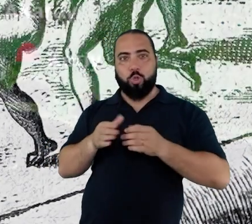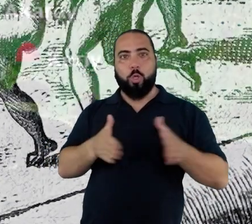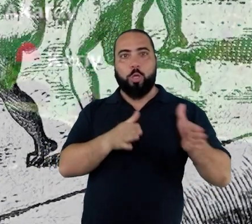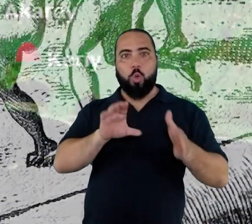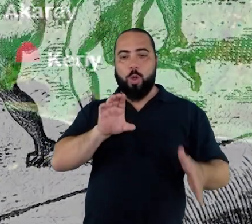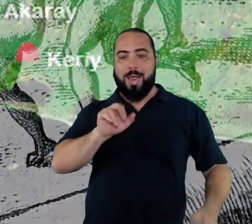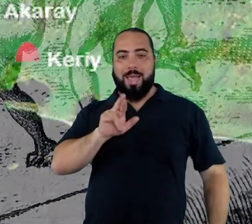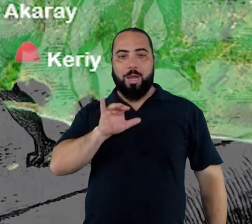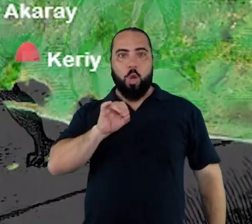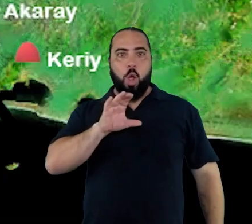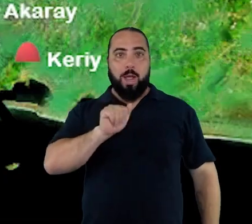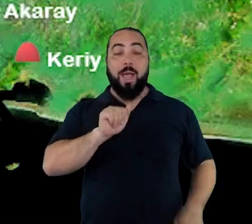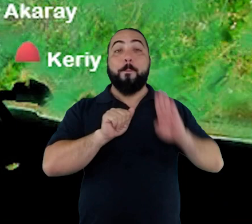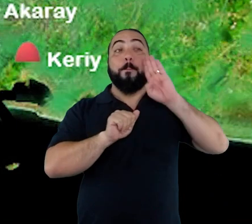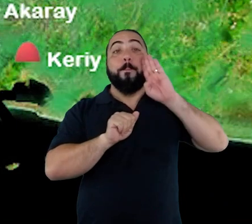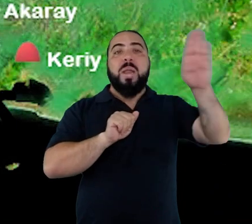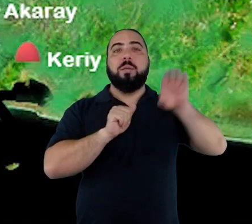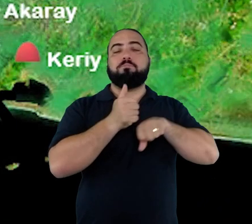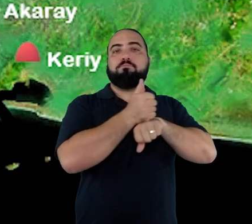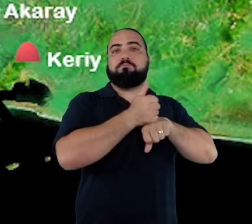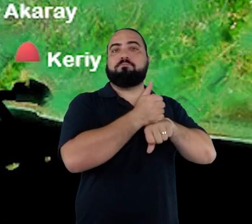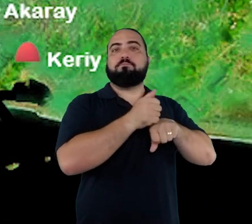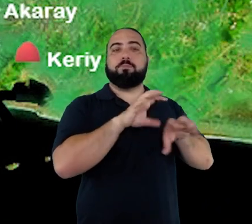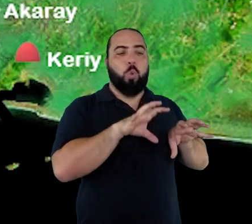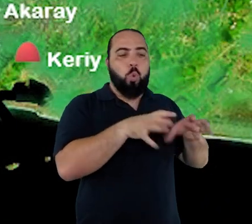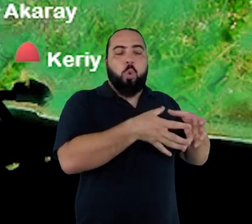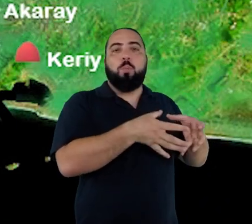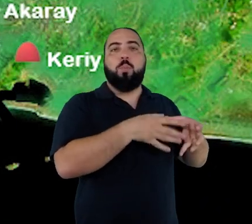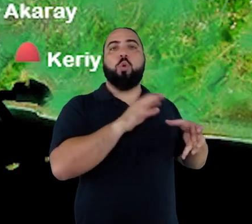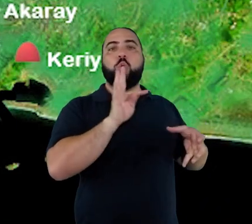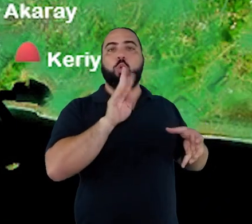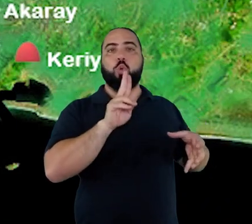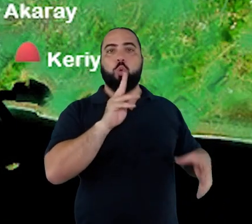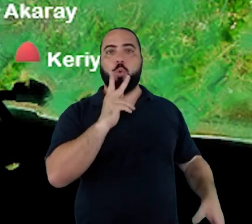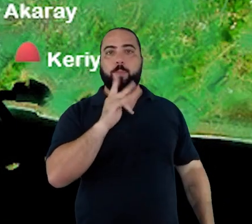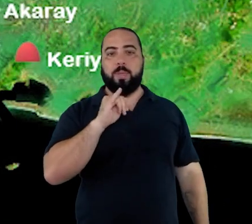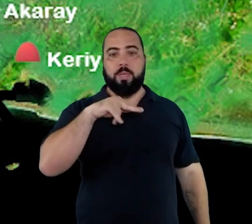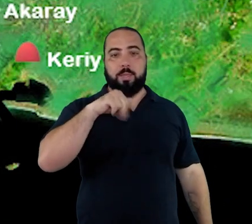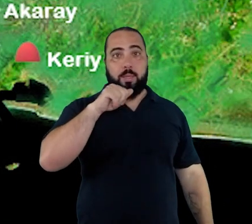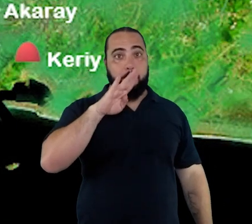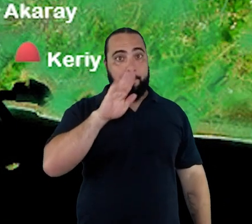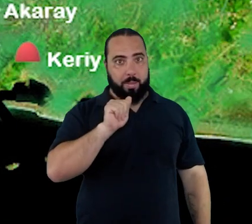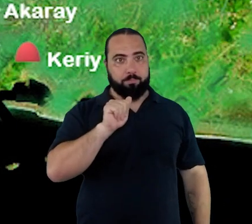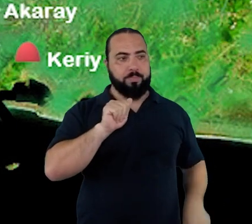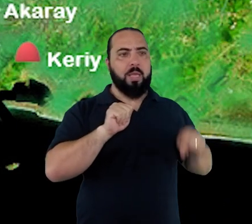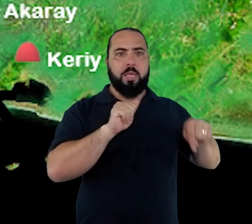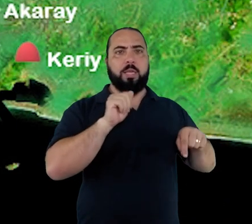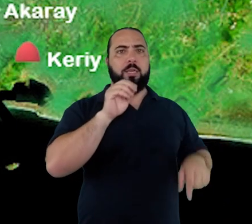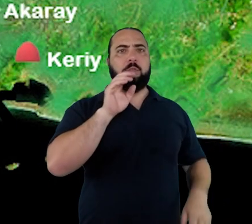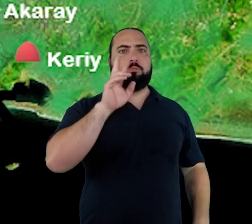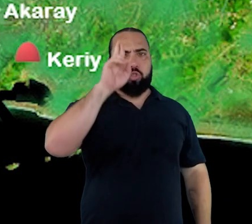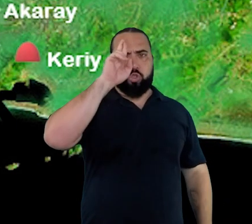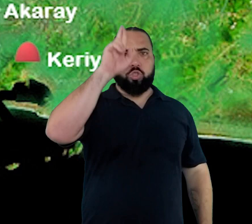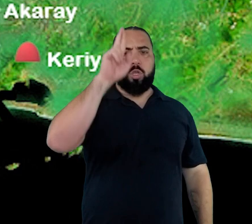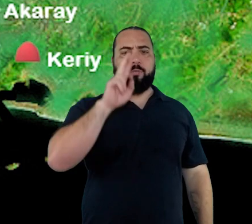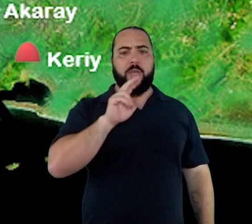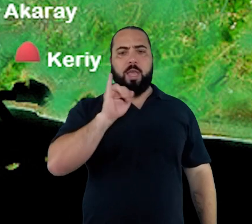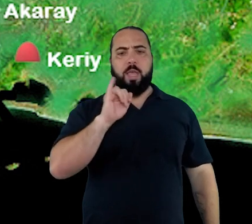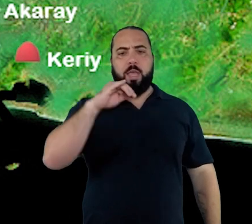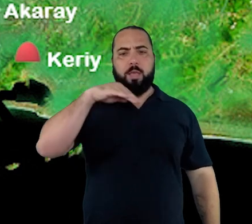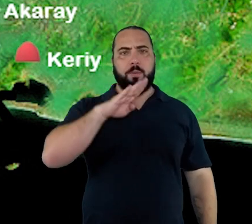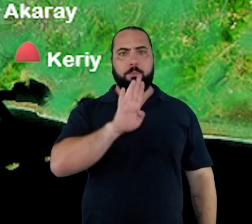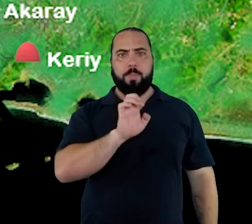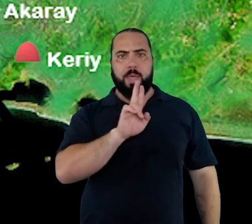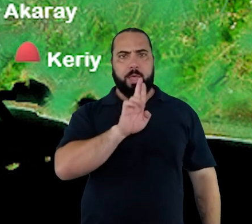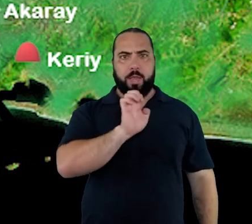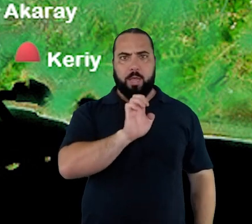a principal aldeia tupinambá, a Carioca, que durante o período da guerra com os portugueses era chefiada por Aimberê, que